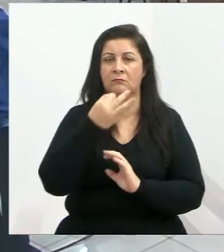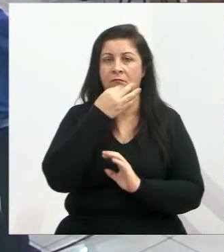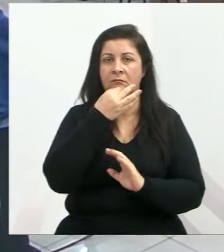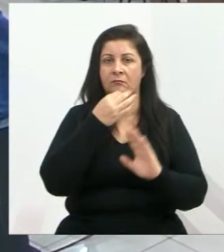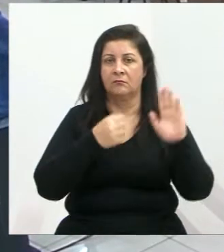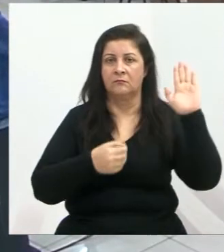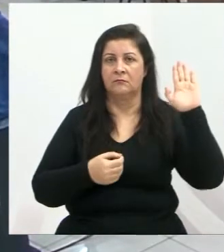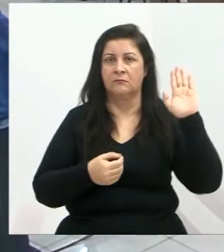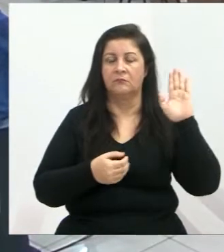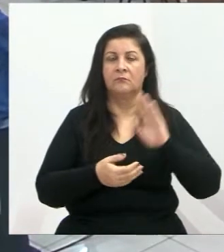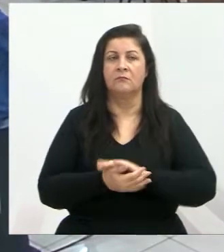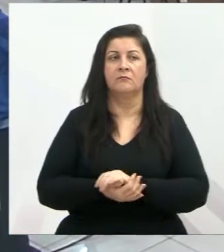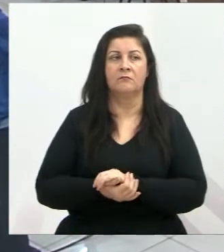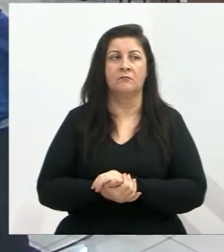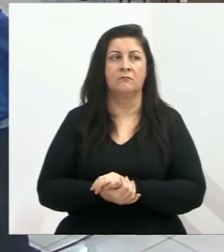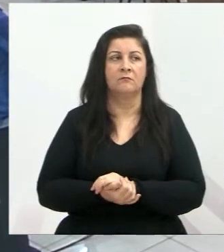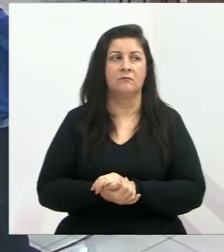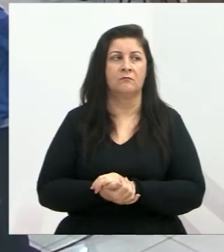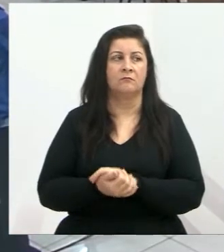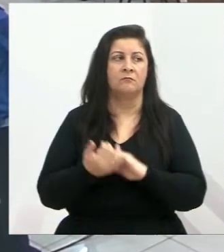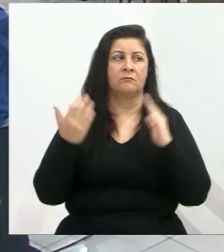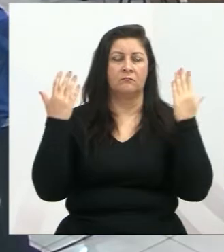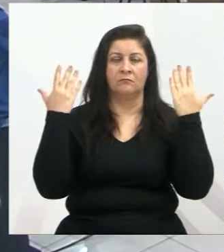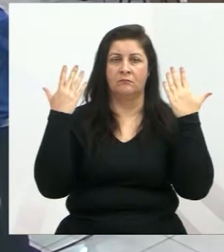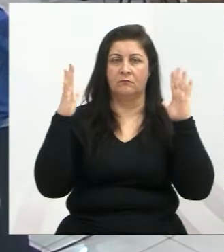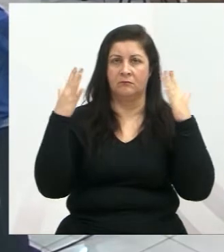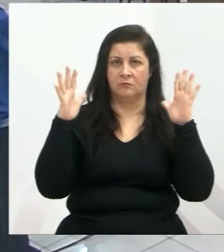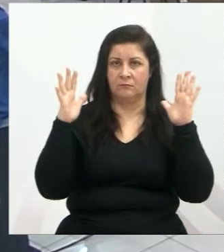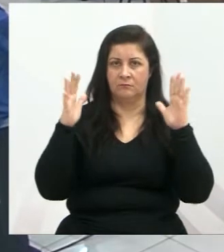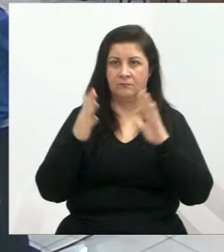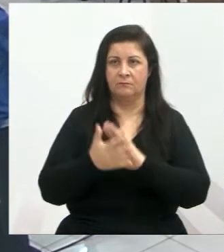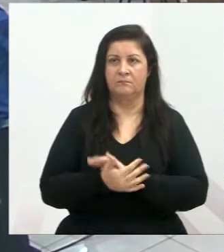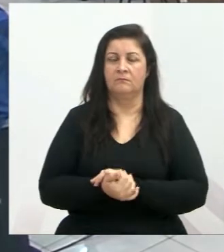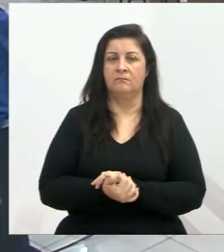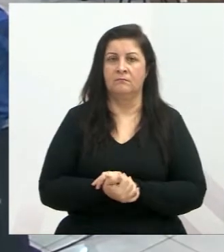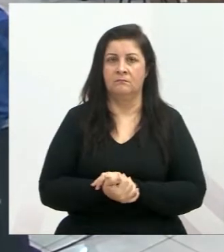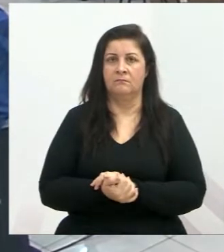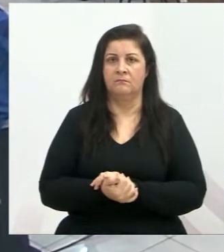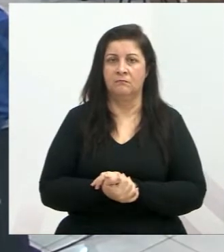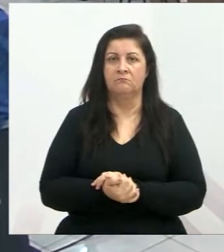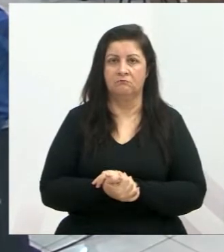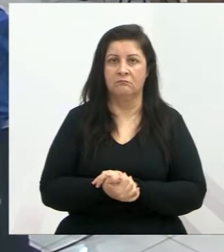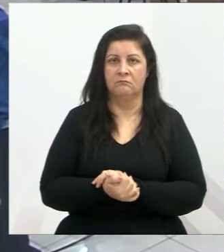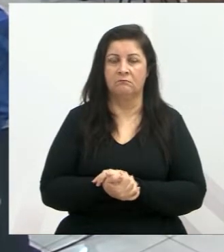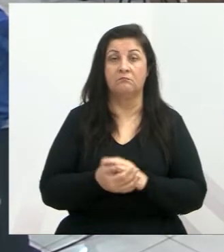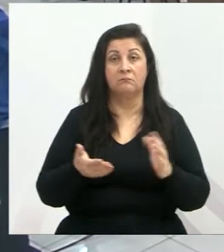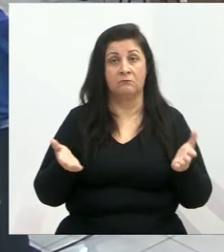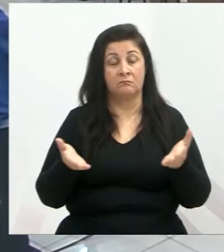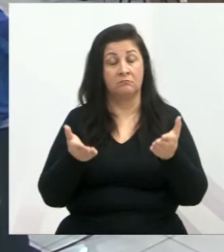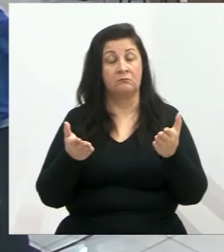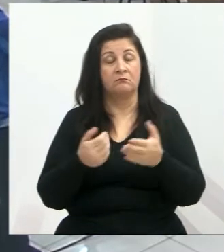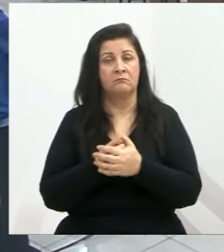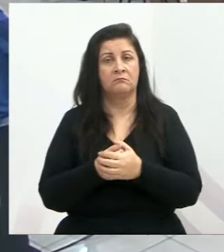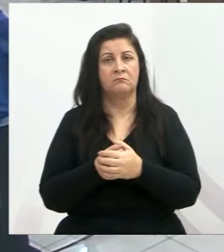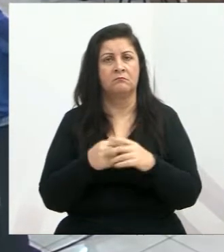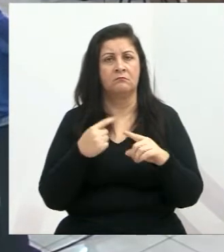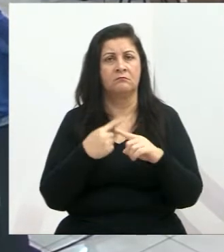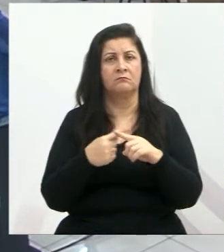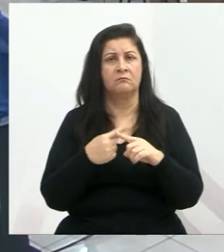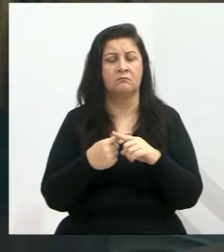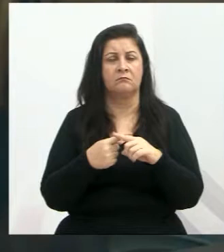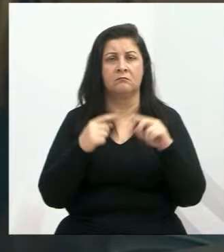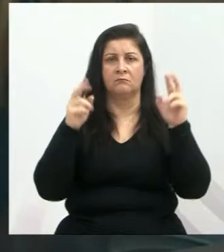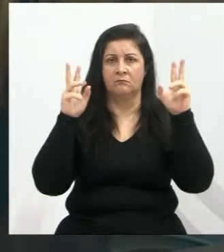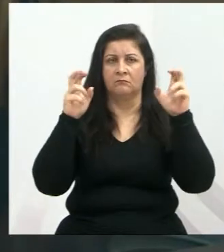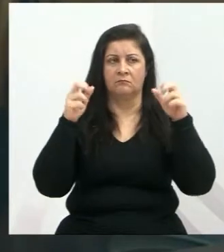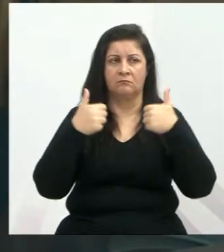presidente, parabéns aí pela sua iniciativa. E para completar, falando em transporte, não